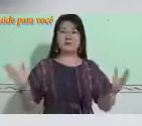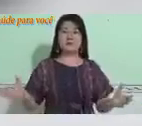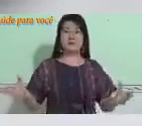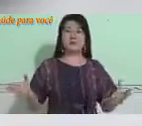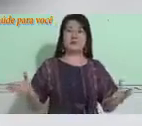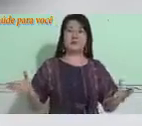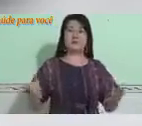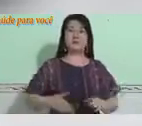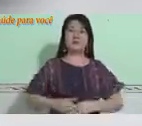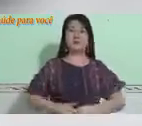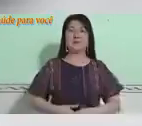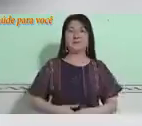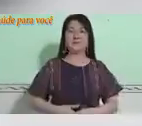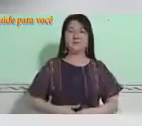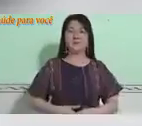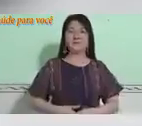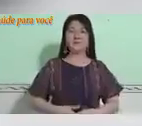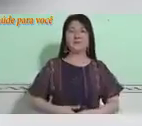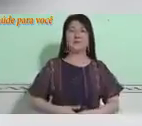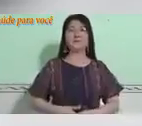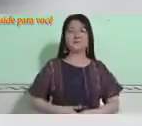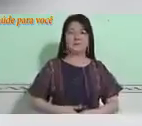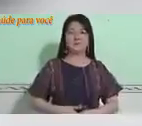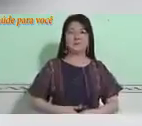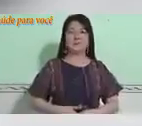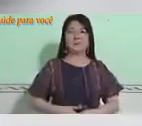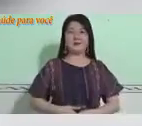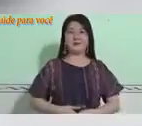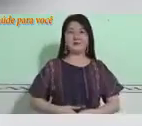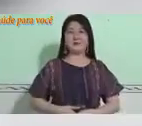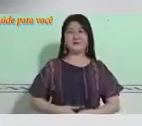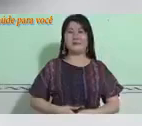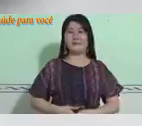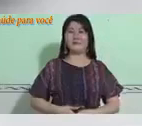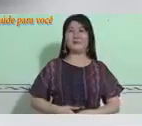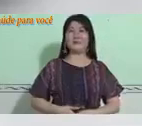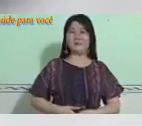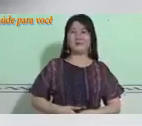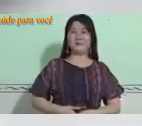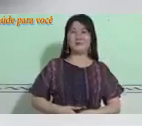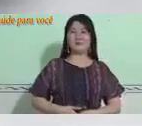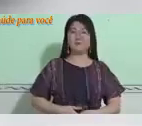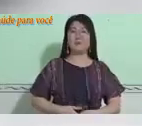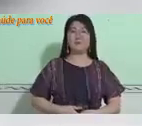como consequência da diabetes, lúpus ou doenças cardíacas, por exemplo.